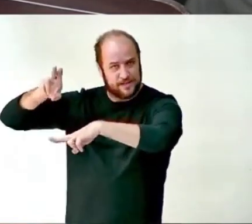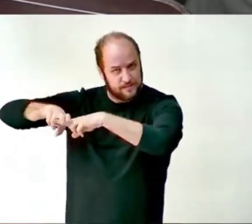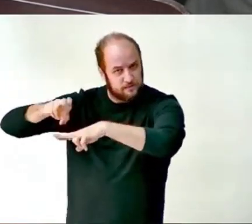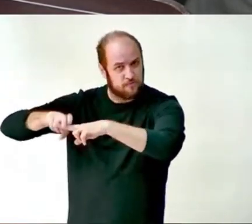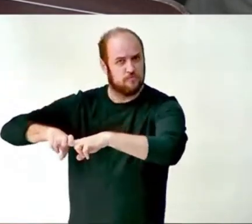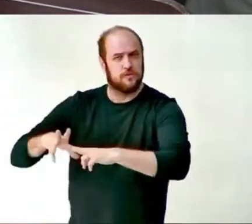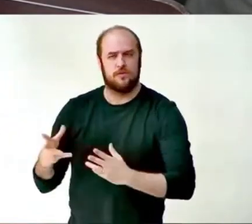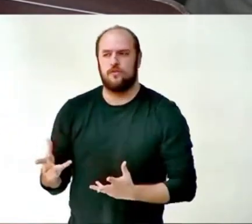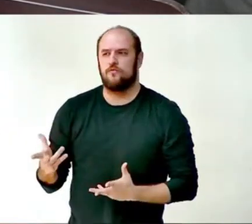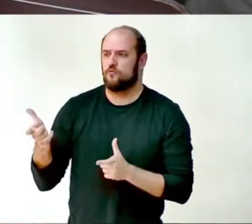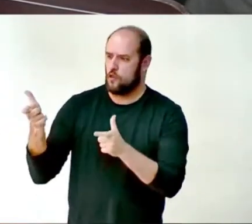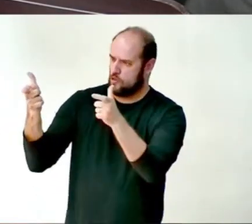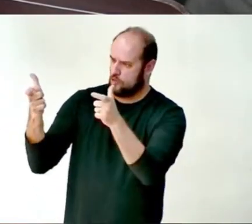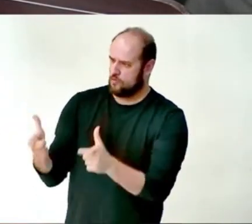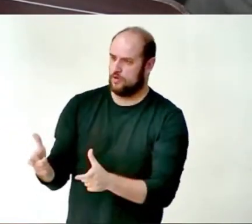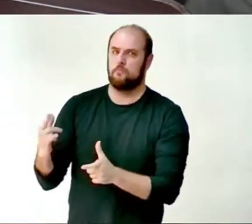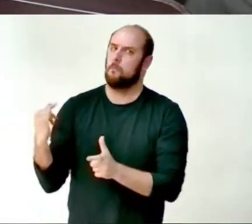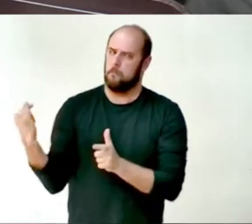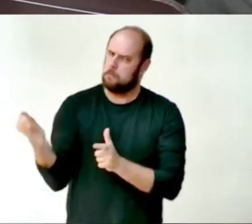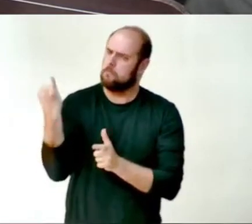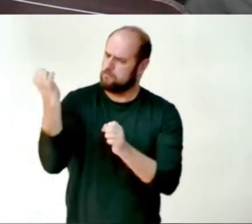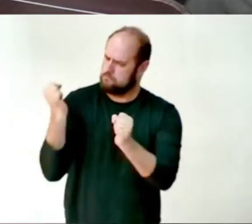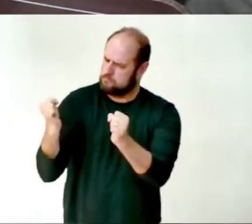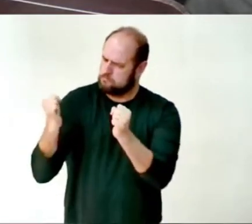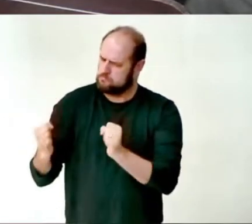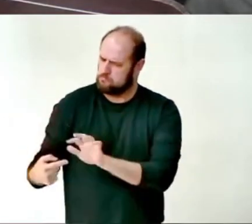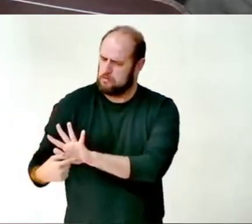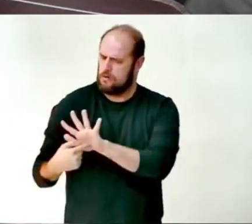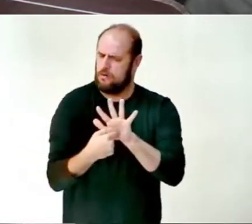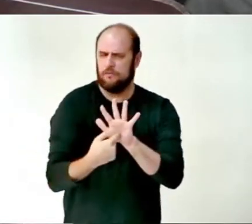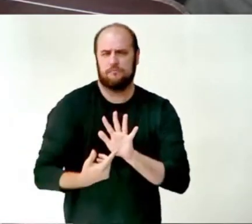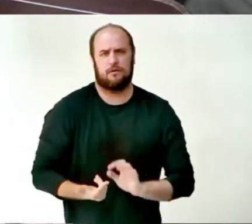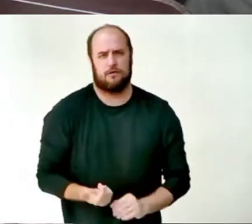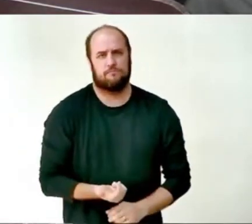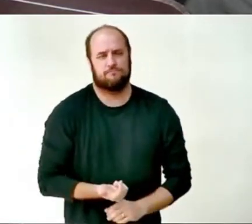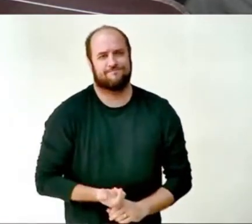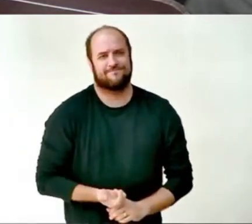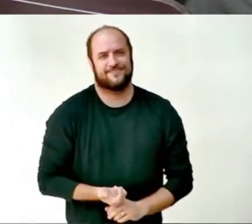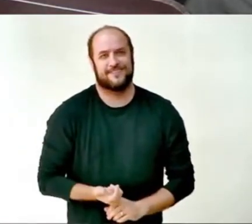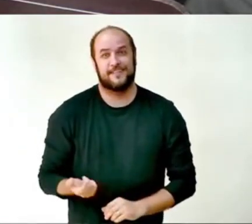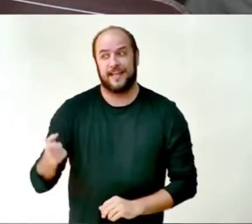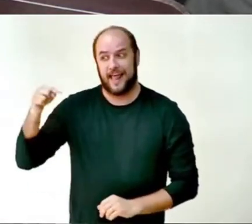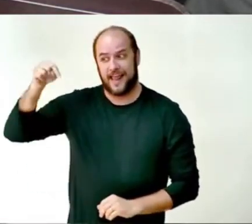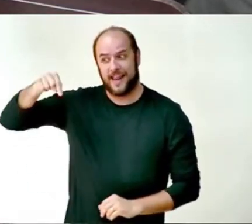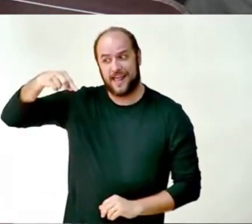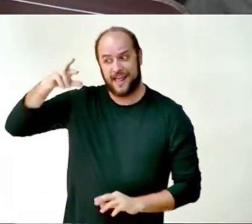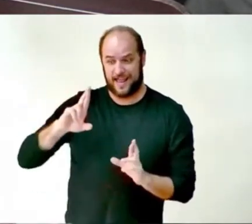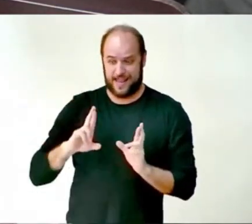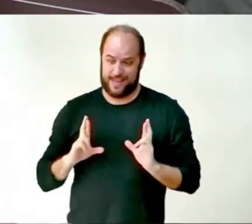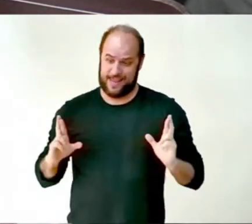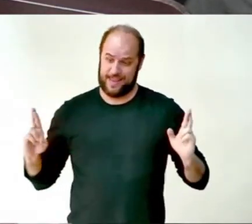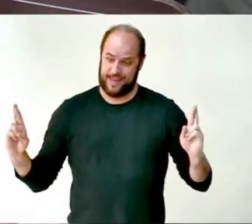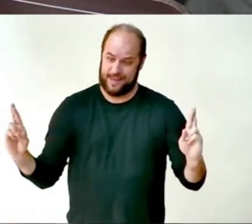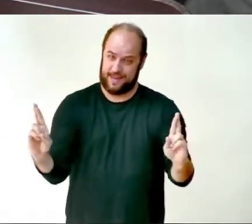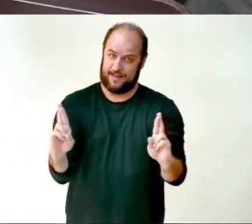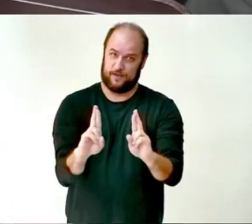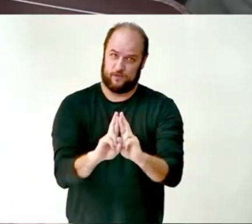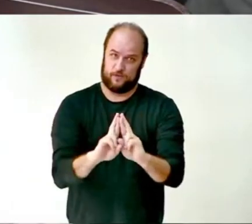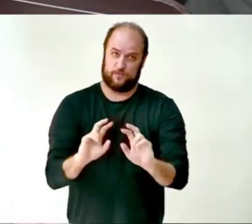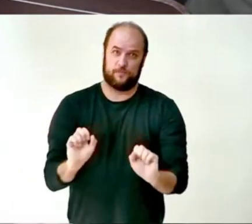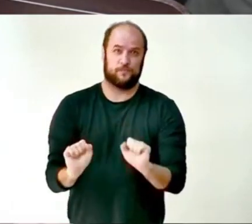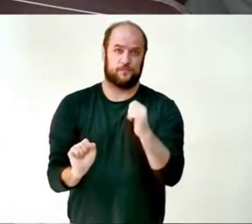é um local de grande poder, crianças. Este reino aconteceria